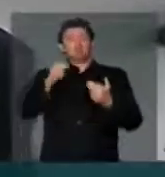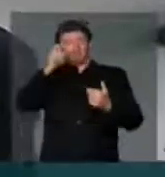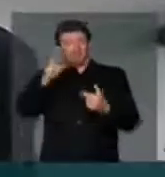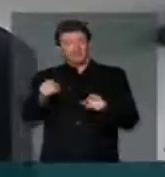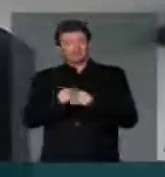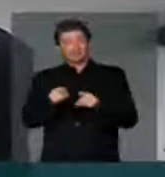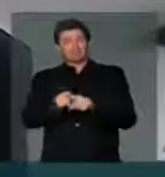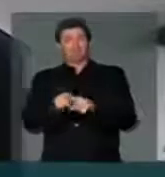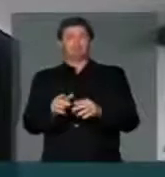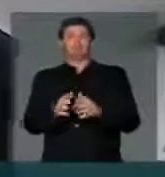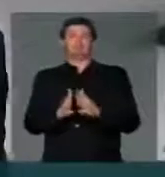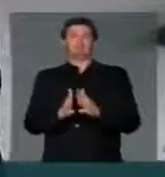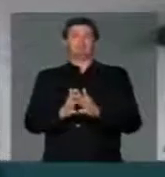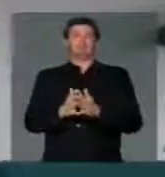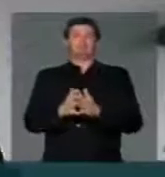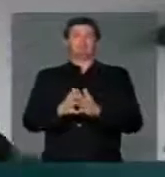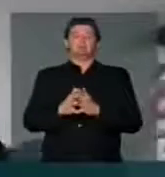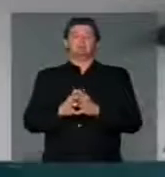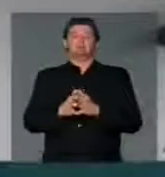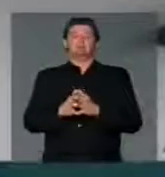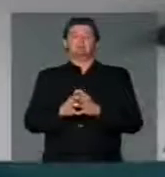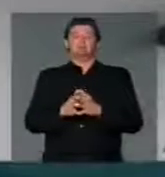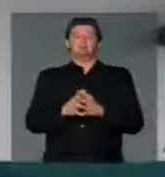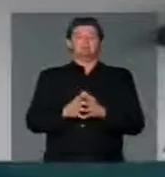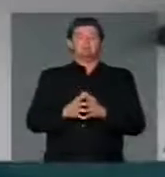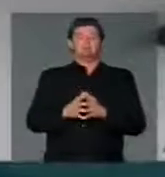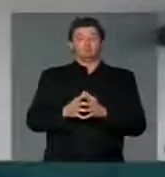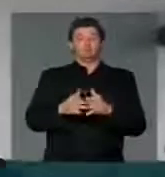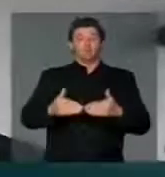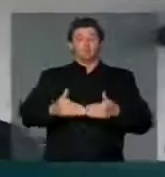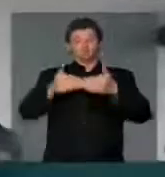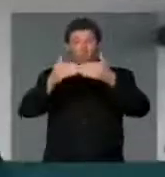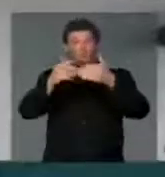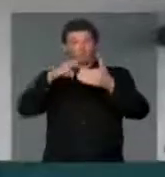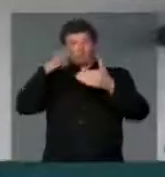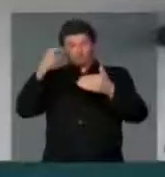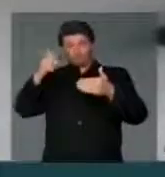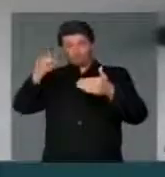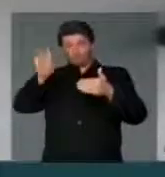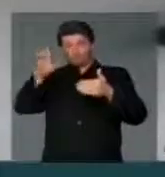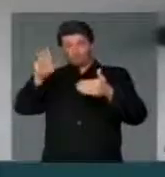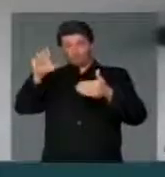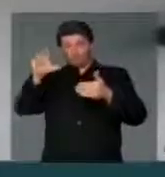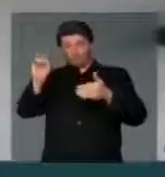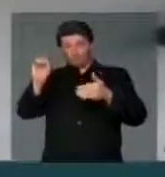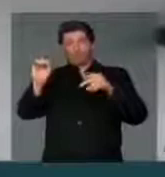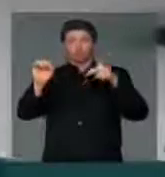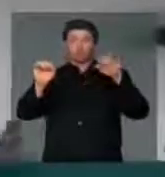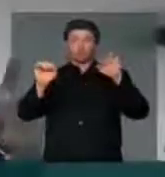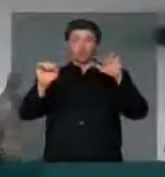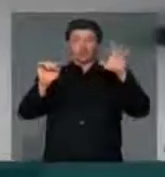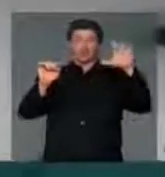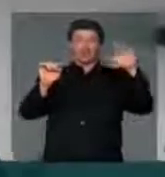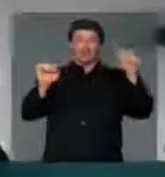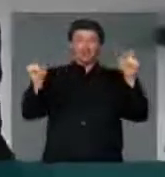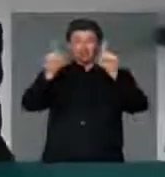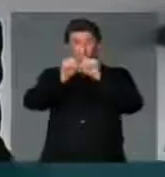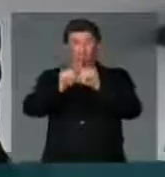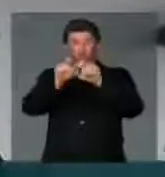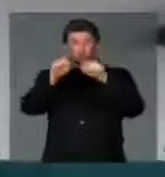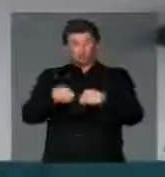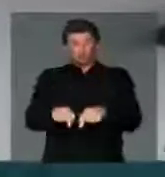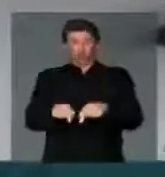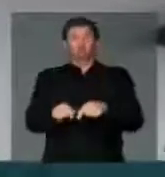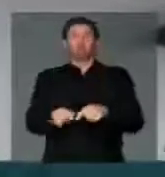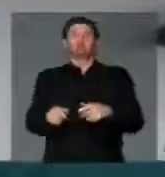interessante do 7 de setembro. O muro da vergonha, o Pichuleco acompanhado da Pichuleca. E o terceiro fato que eu